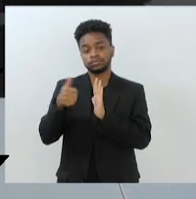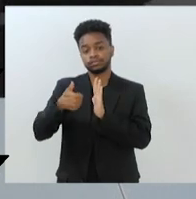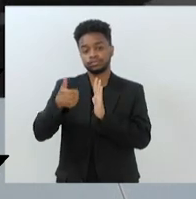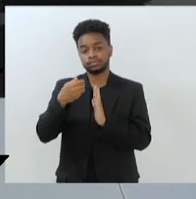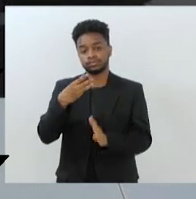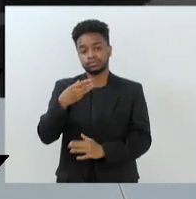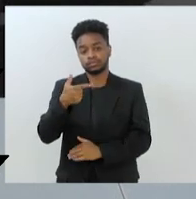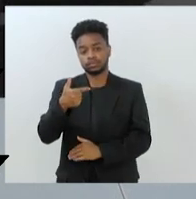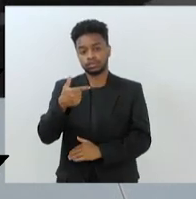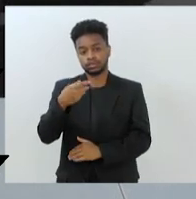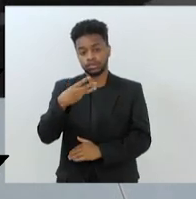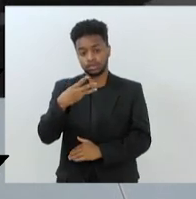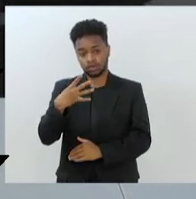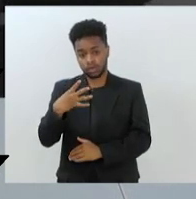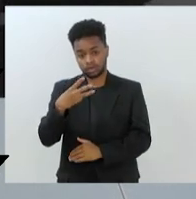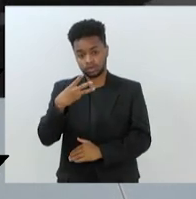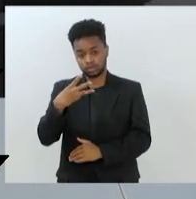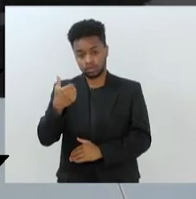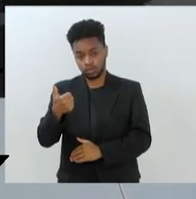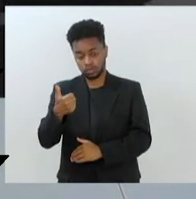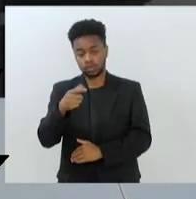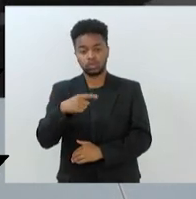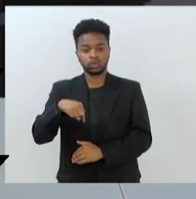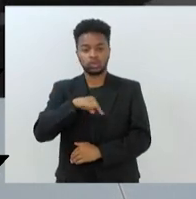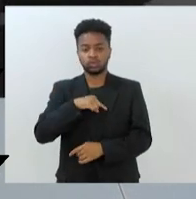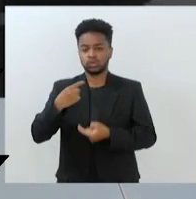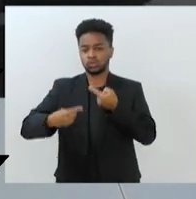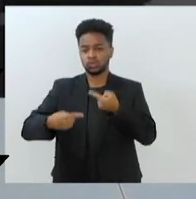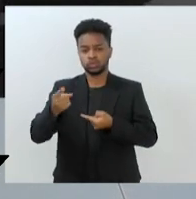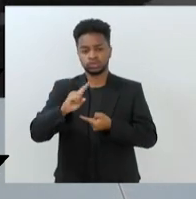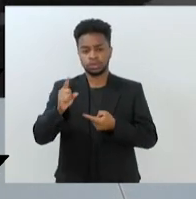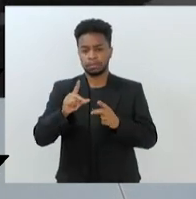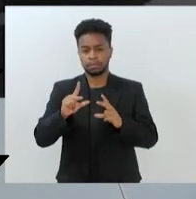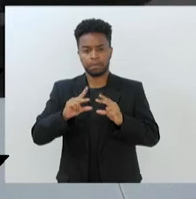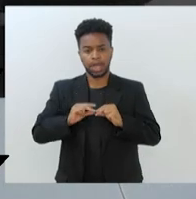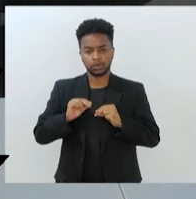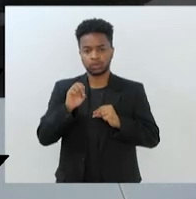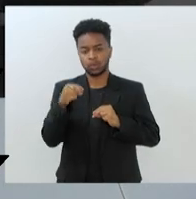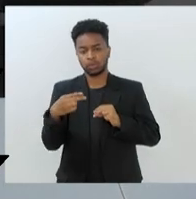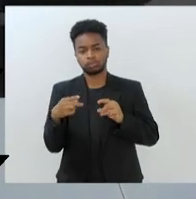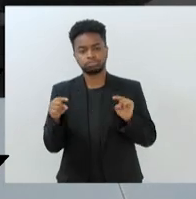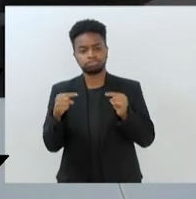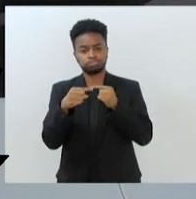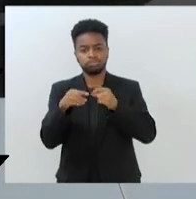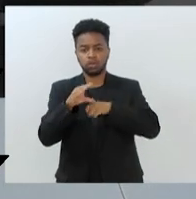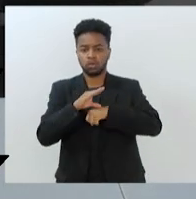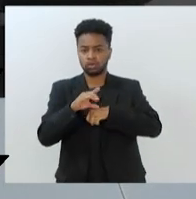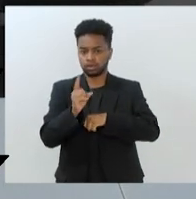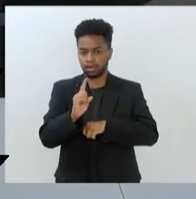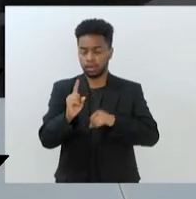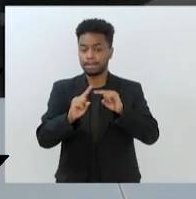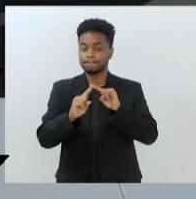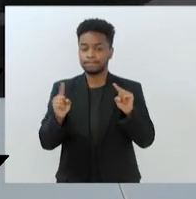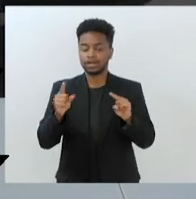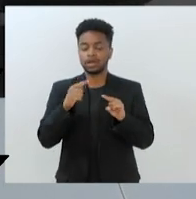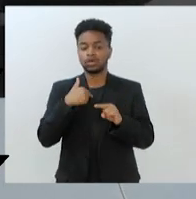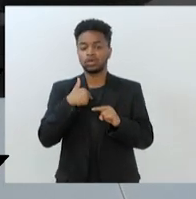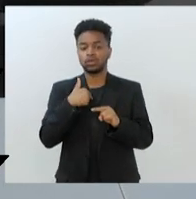3431, eu sei que nós não estamos discutindo mérito, não estamos discutindo constitucionalidade, mas estou